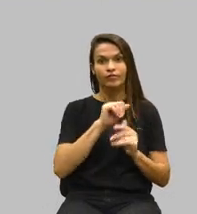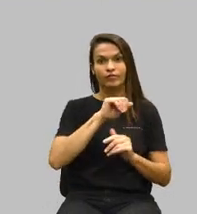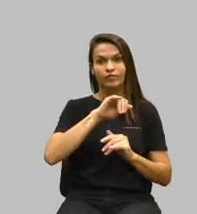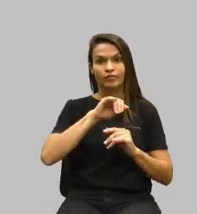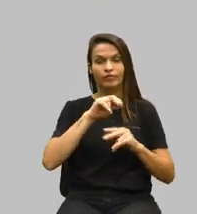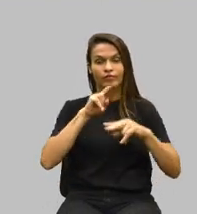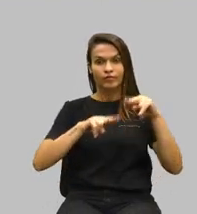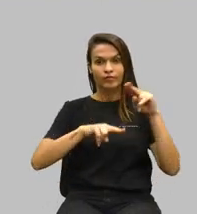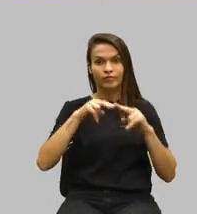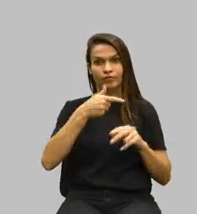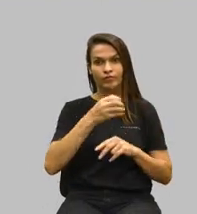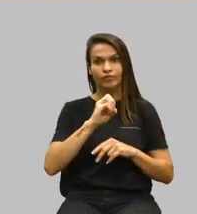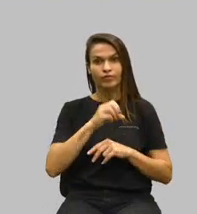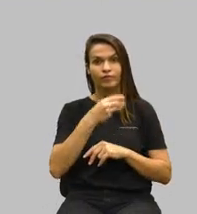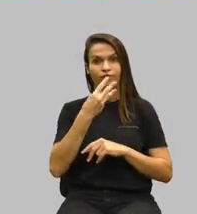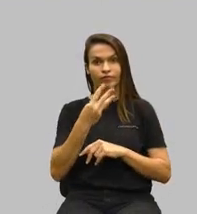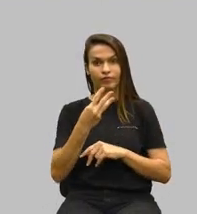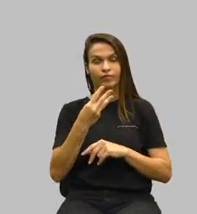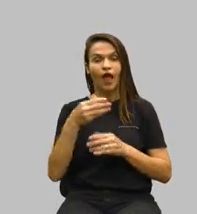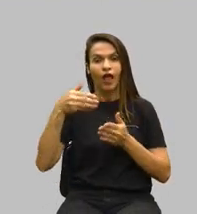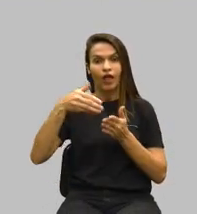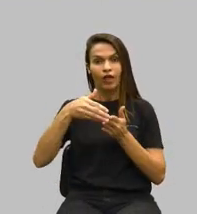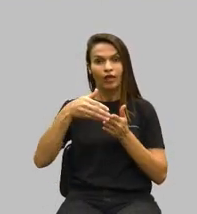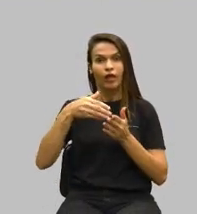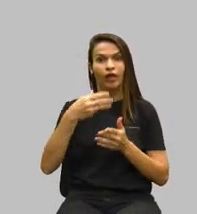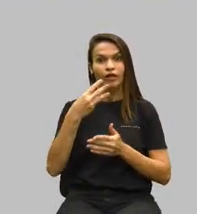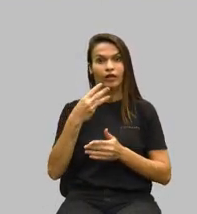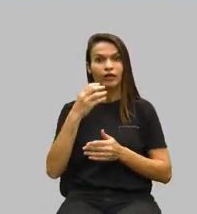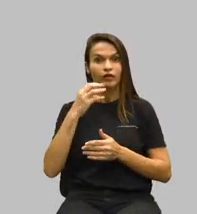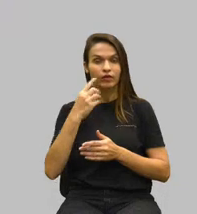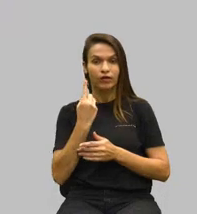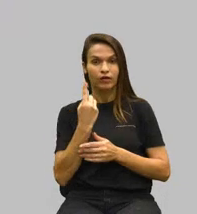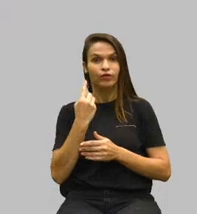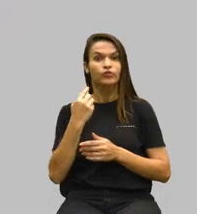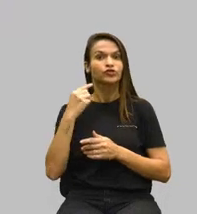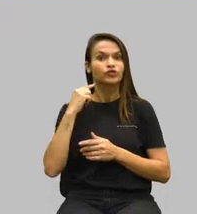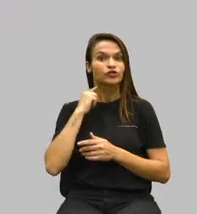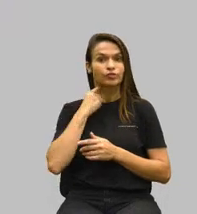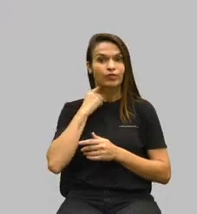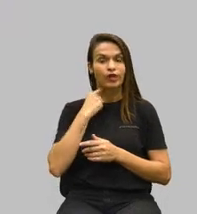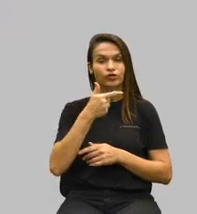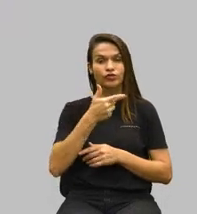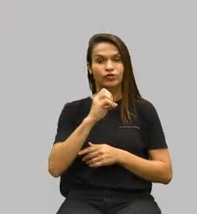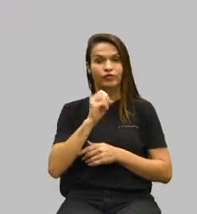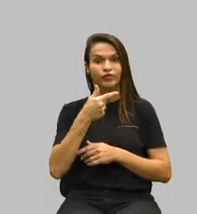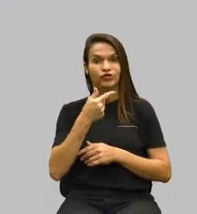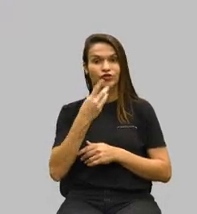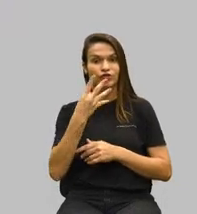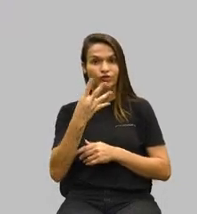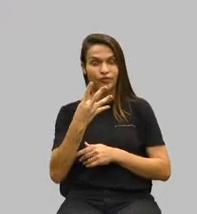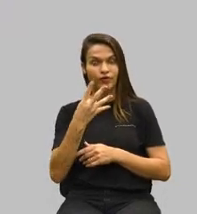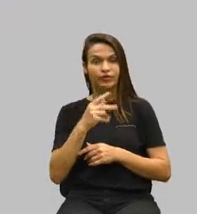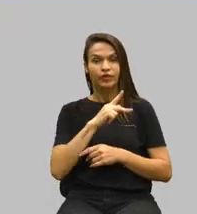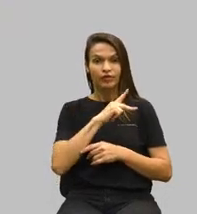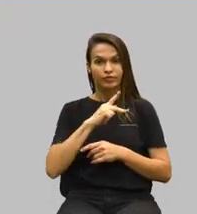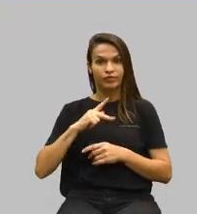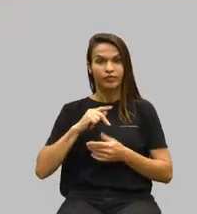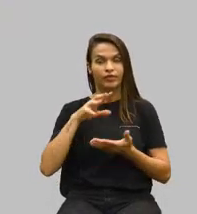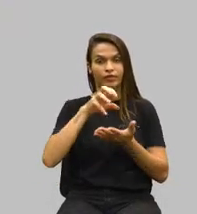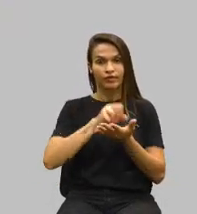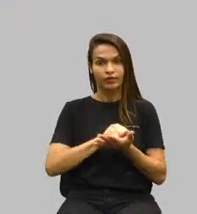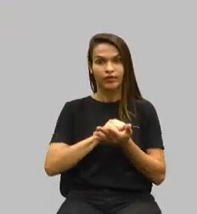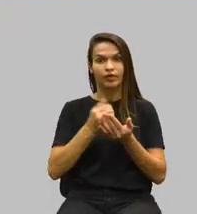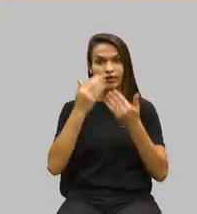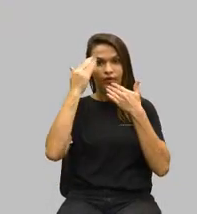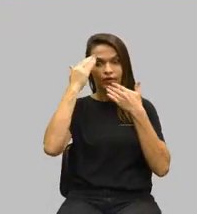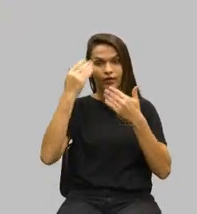de 2023 a 31 de Maio de 2024 a presidência registra e agradece a